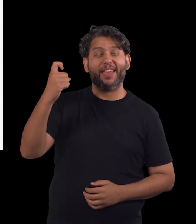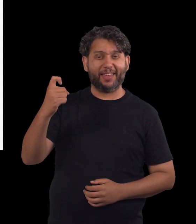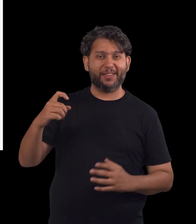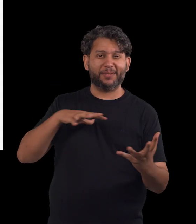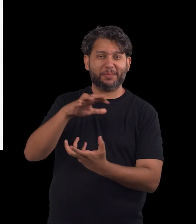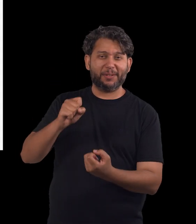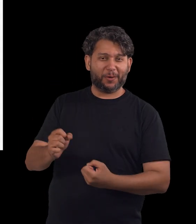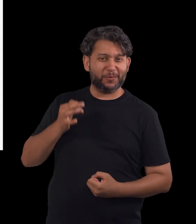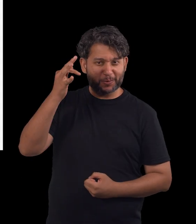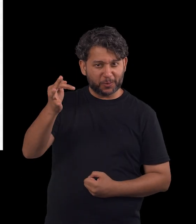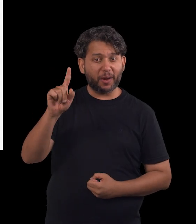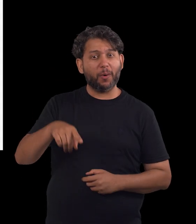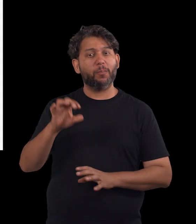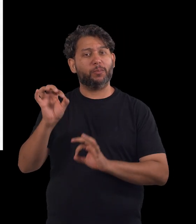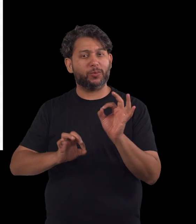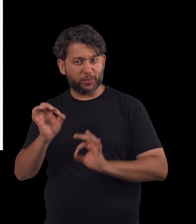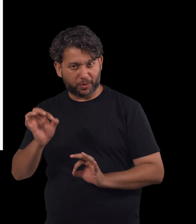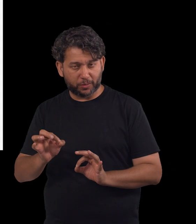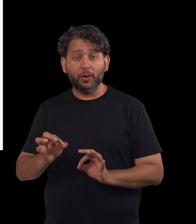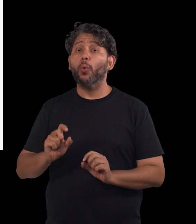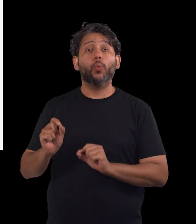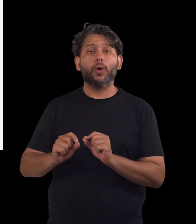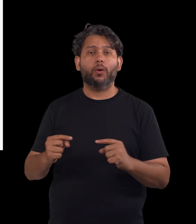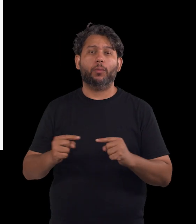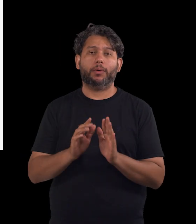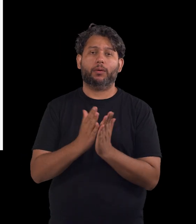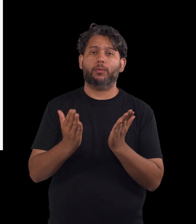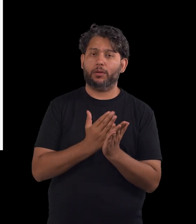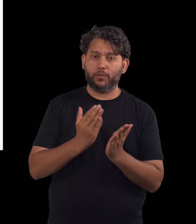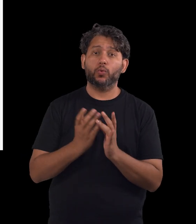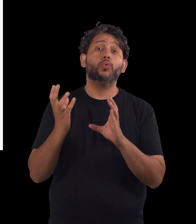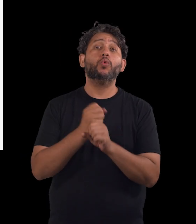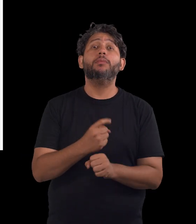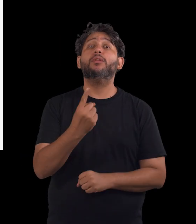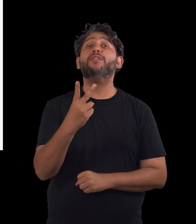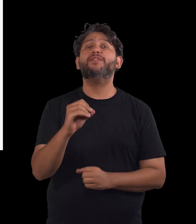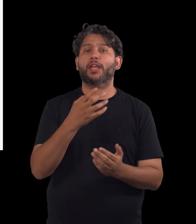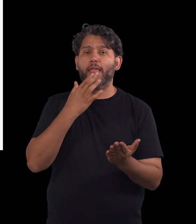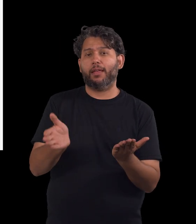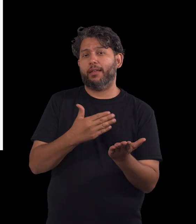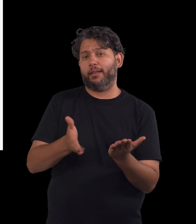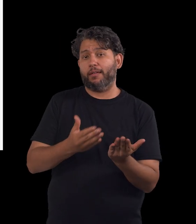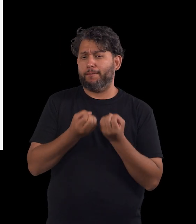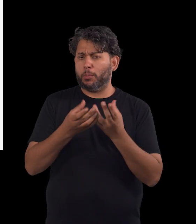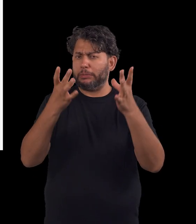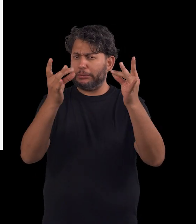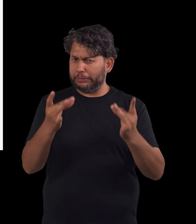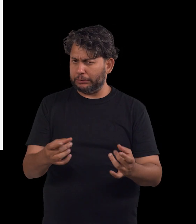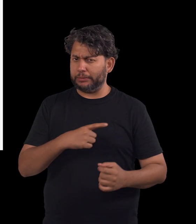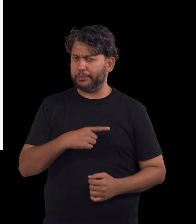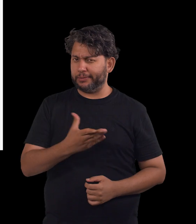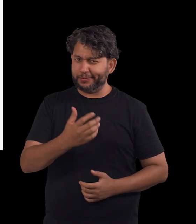Ideias para um Futuro Sustentável é um projeto realizado a partir de um livro de 120 páginas, repleto de